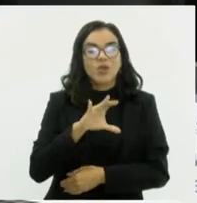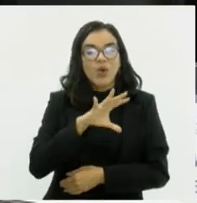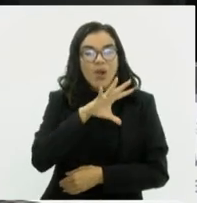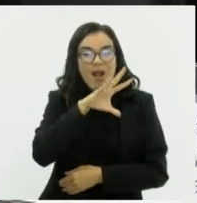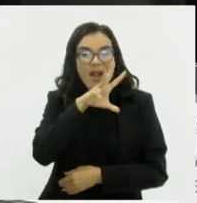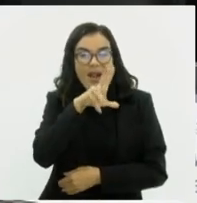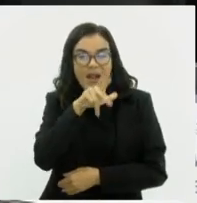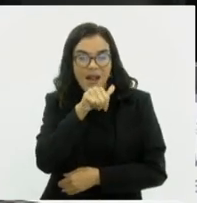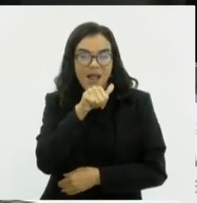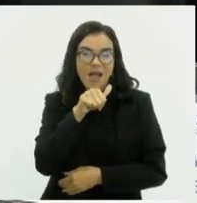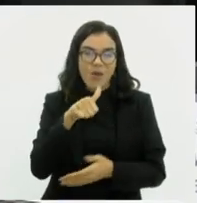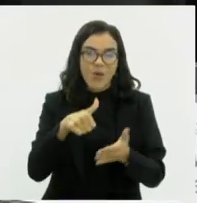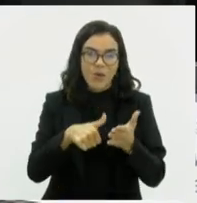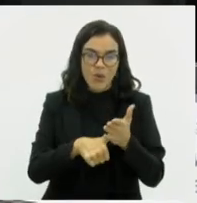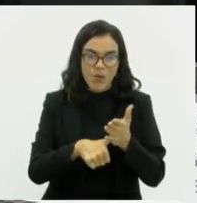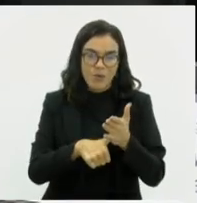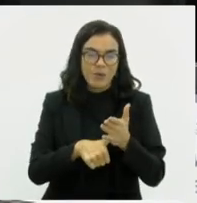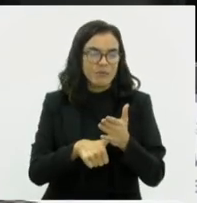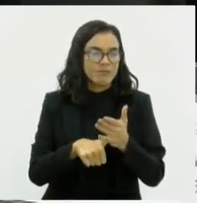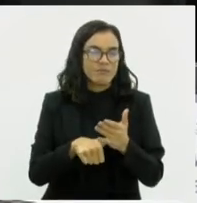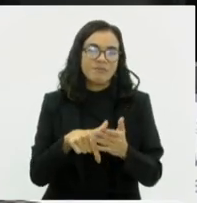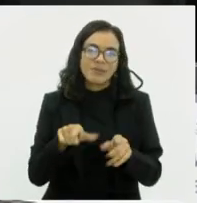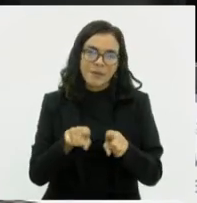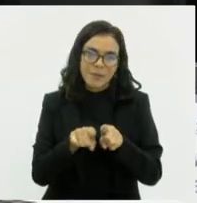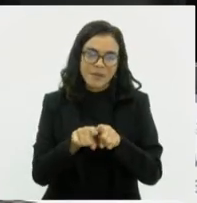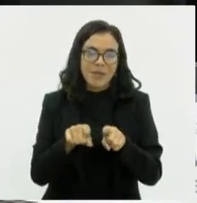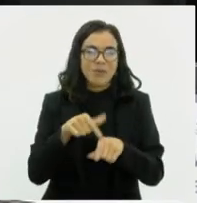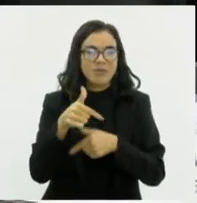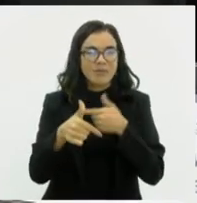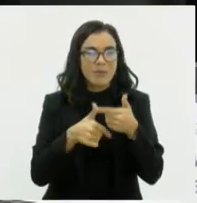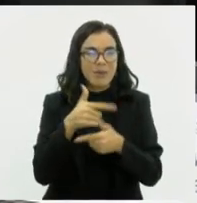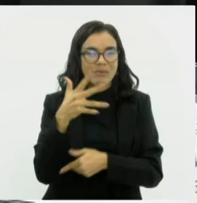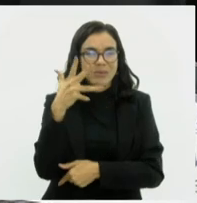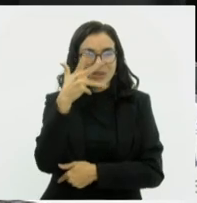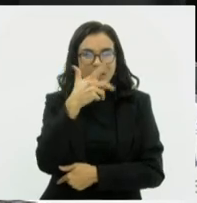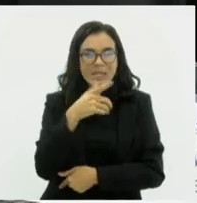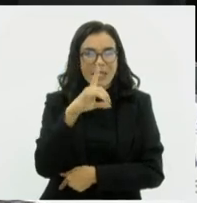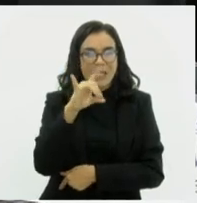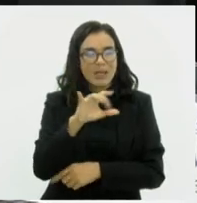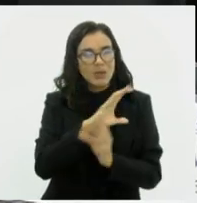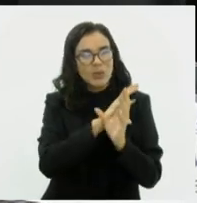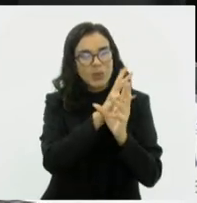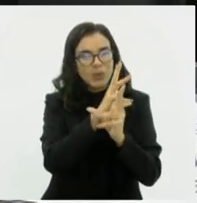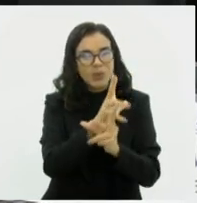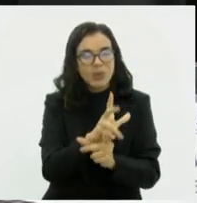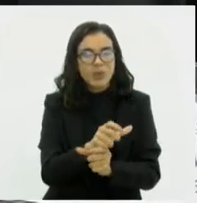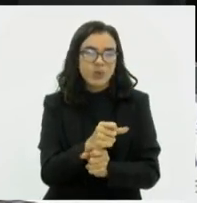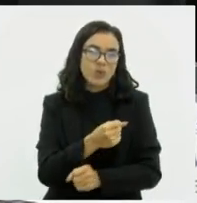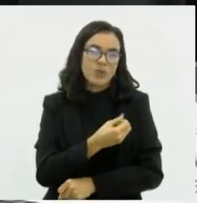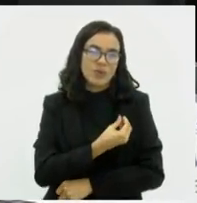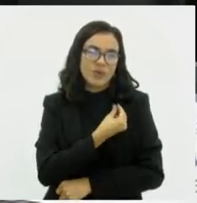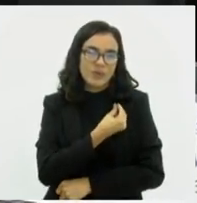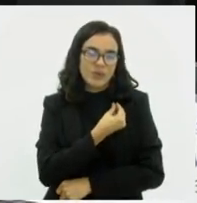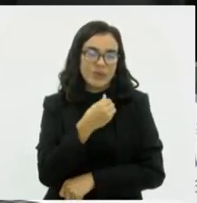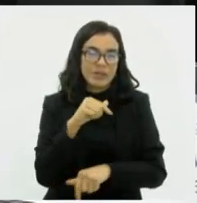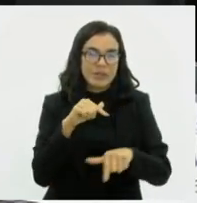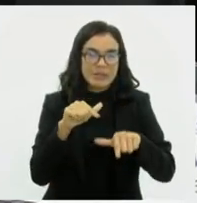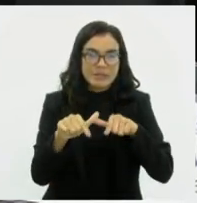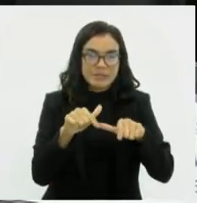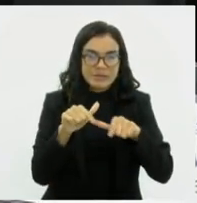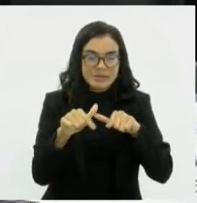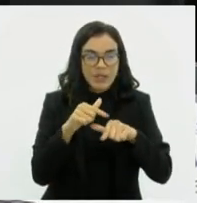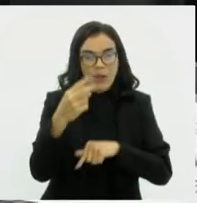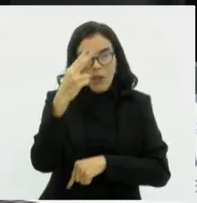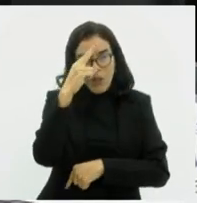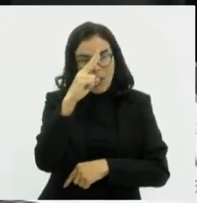doutora Maria Luísa tem um trabalho lindo desenvolvido ao longo da vida, né? Eu lembro